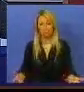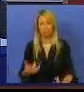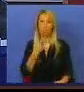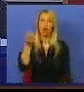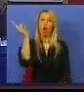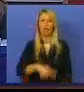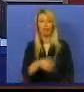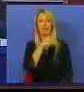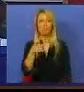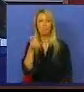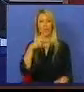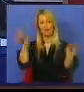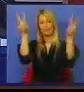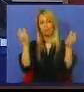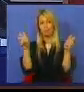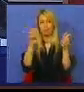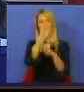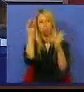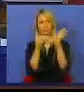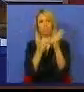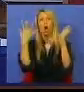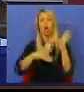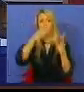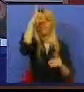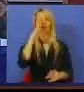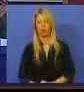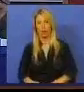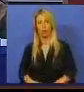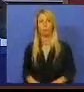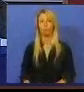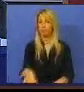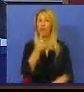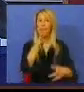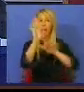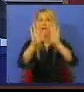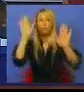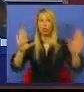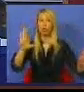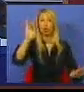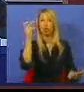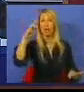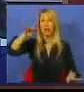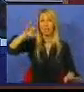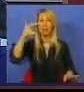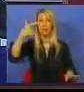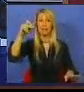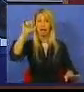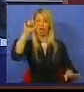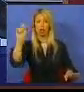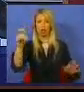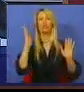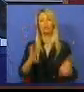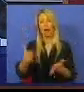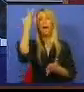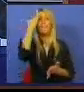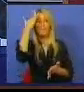entre aspas, inscrição no Orçamento de Estado. Exposições do Hermitage. Estava previsto para este ano uma exposição do Hermitage no